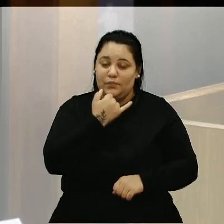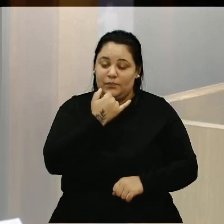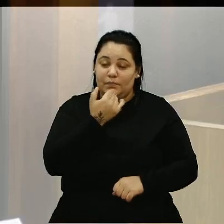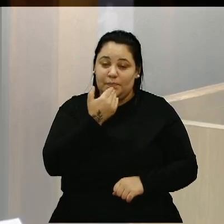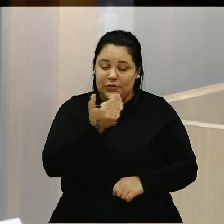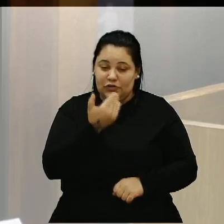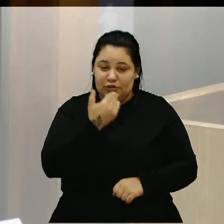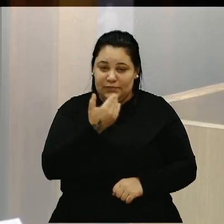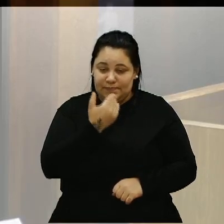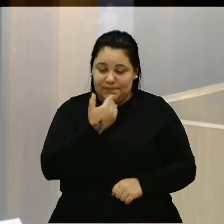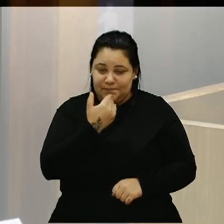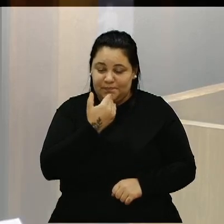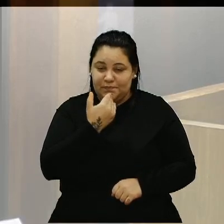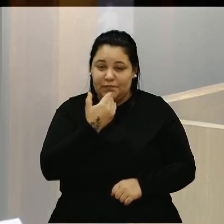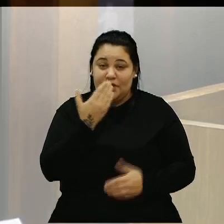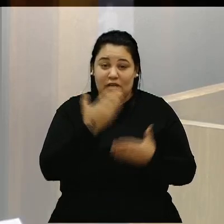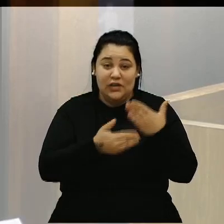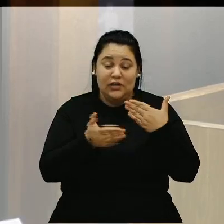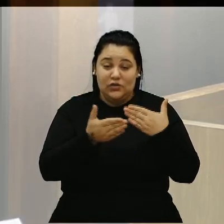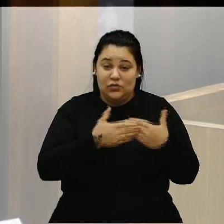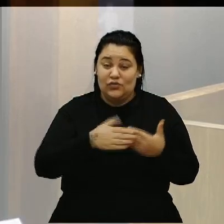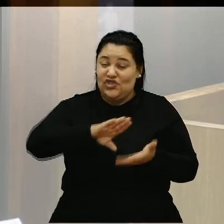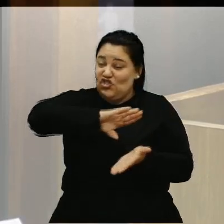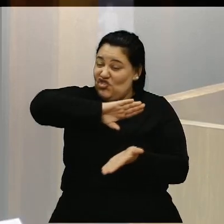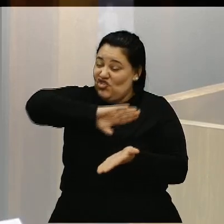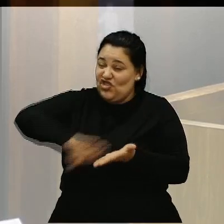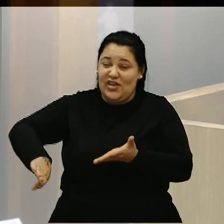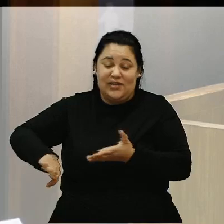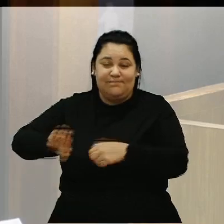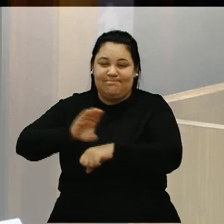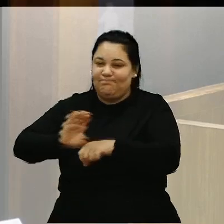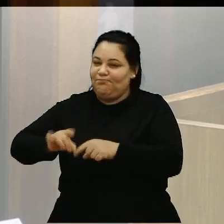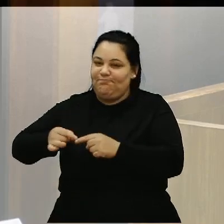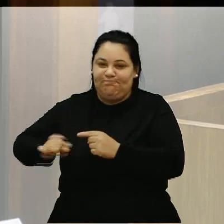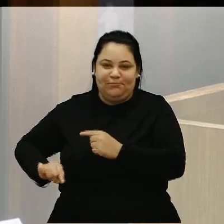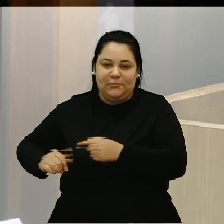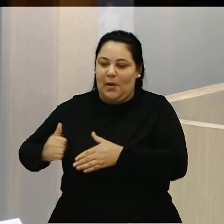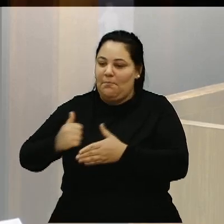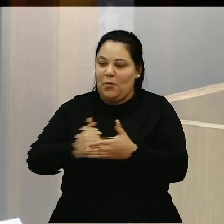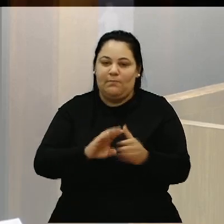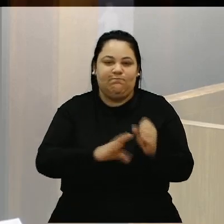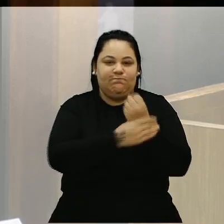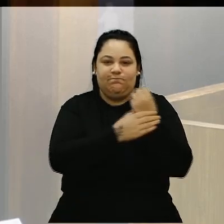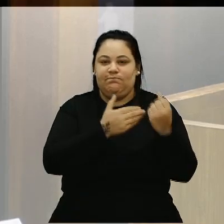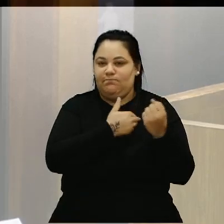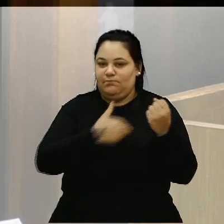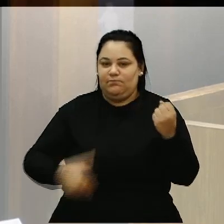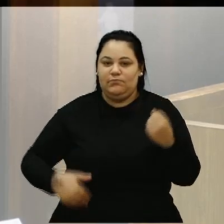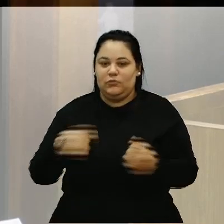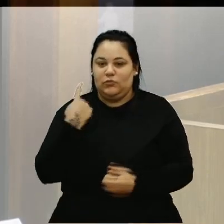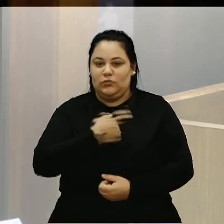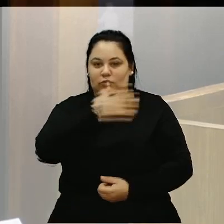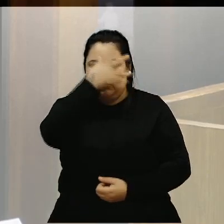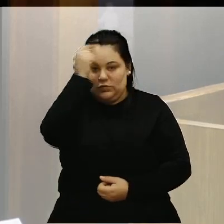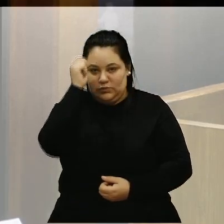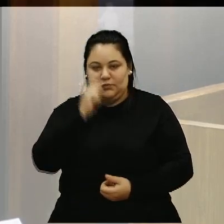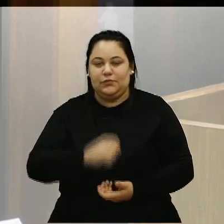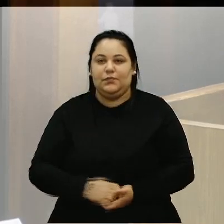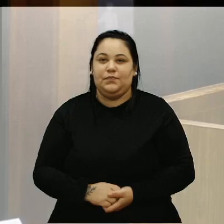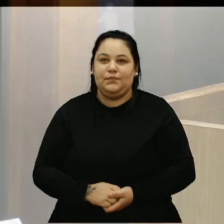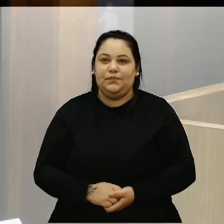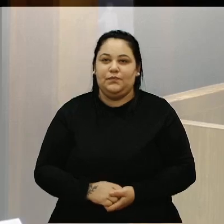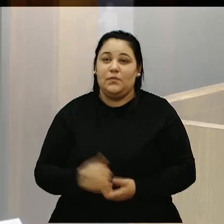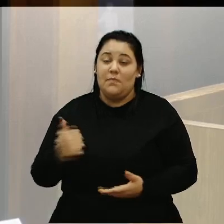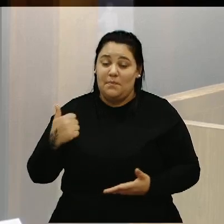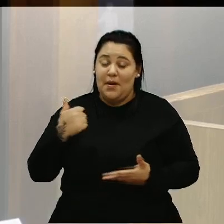que todos os vereadores derrubem essa inconstitucionalidade em prol da segurança pública do nosso município, em